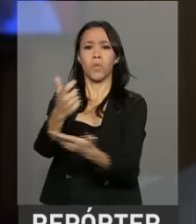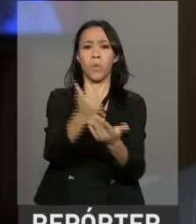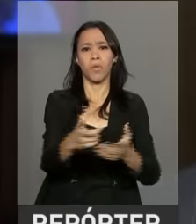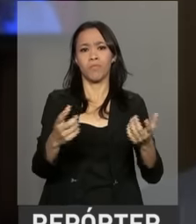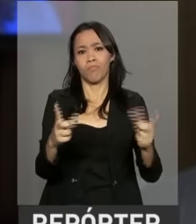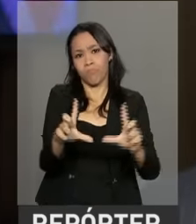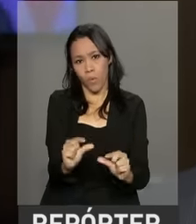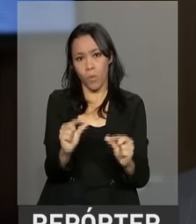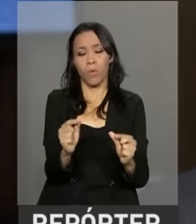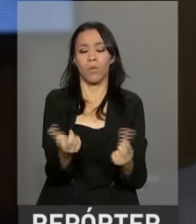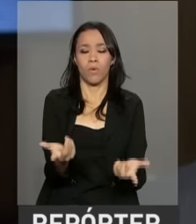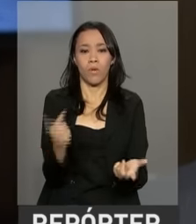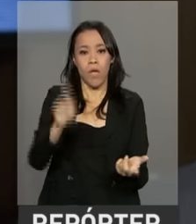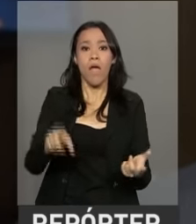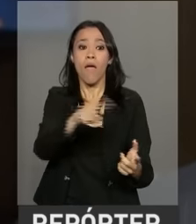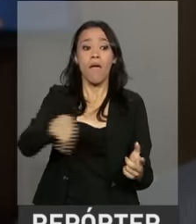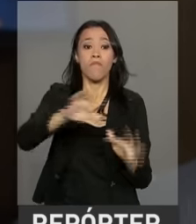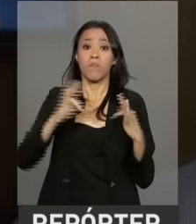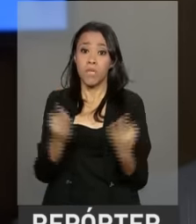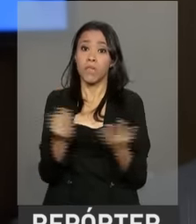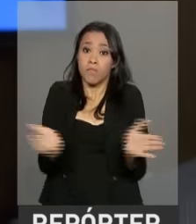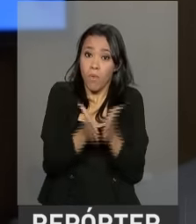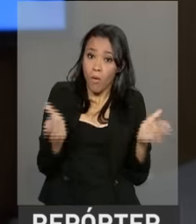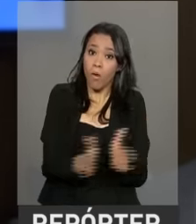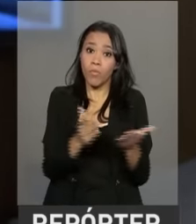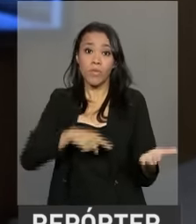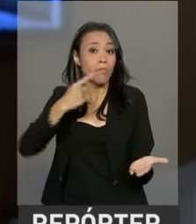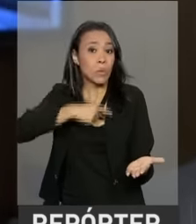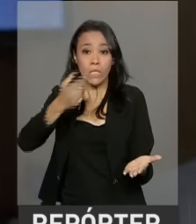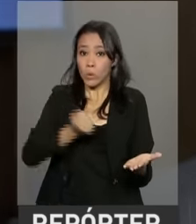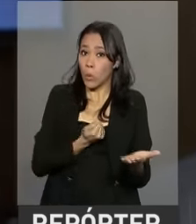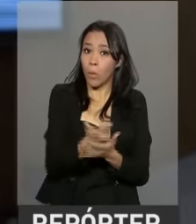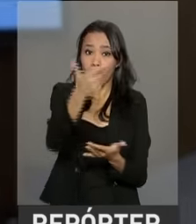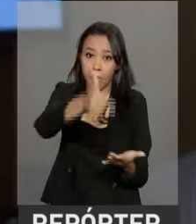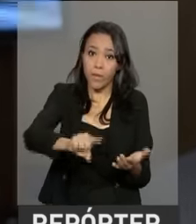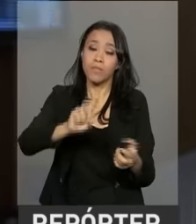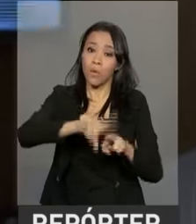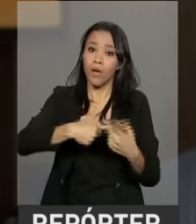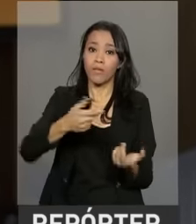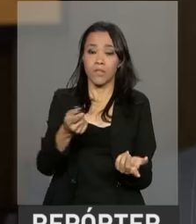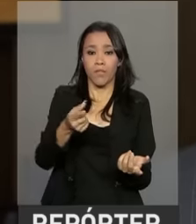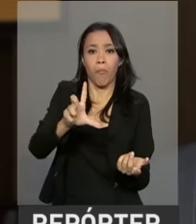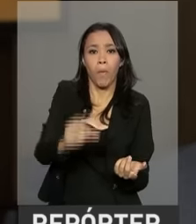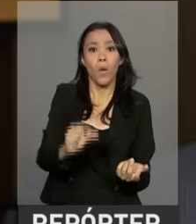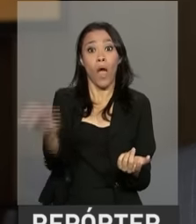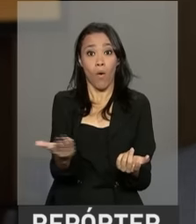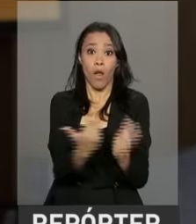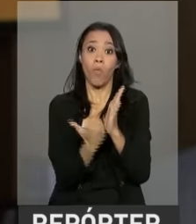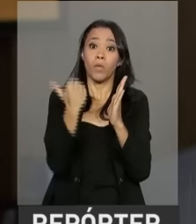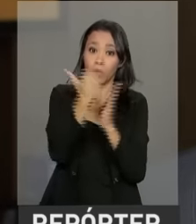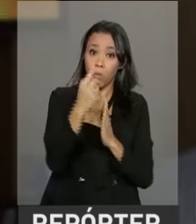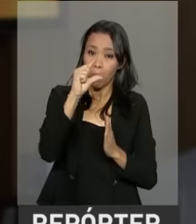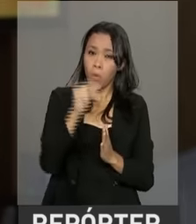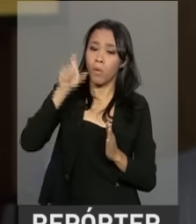né porque são famílias que tão perto da extrema pobreza e agora tiveram um reajuste 12,5 foi o maior reajuste que se deu num